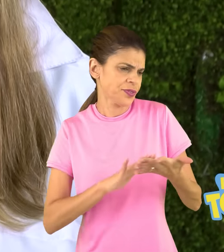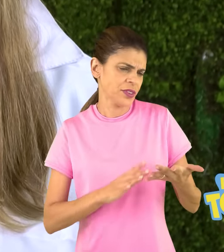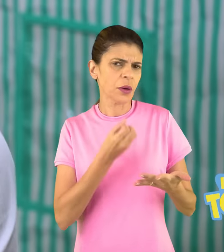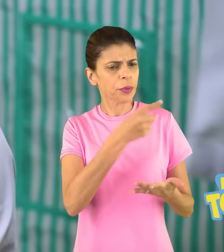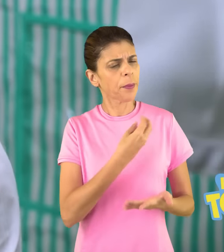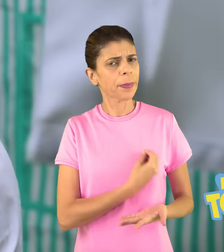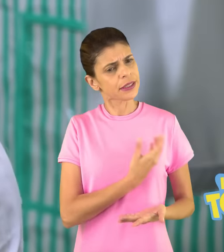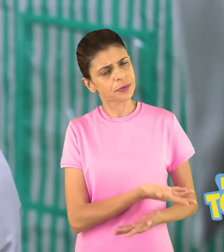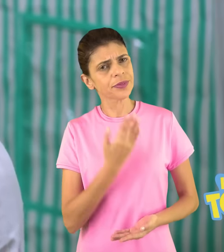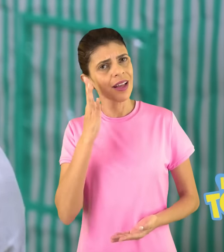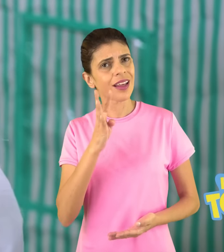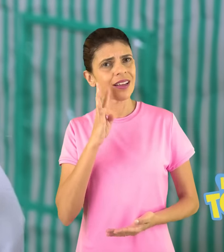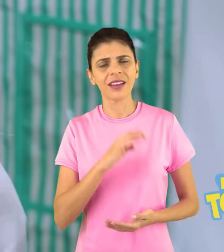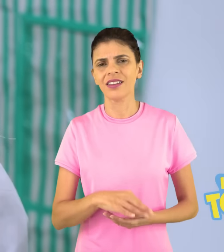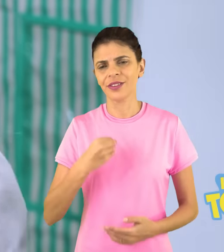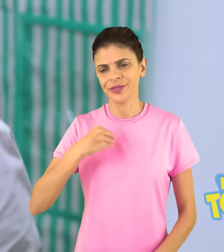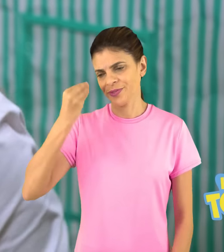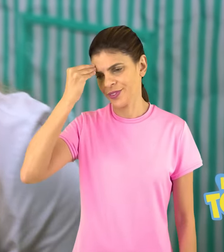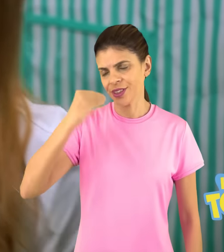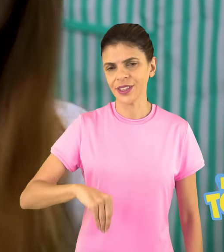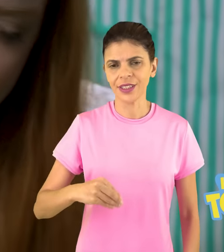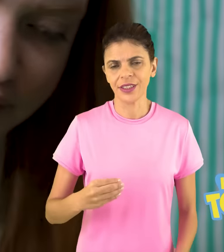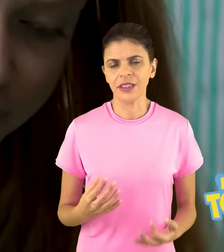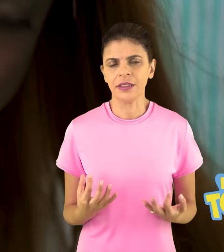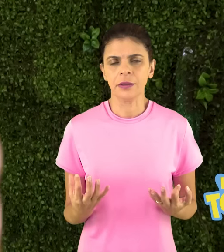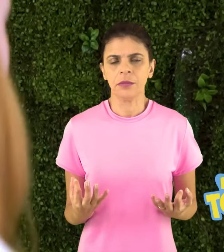participe. Eu desisto de tentar meditar.